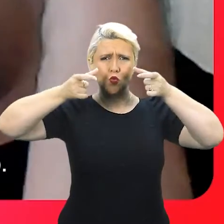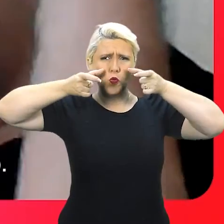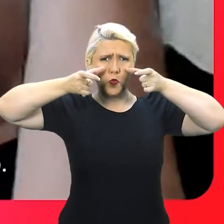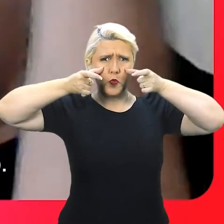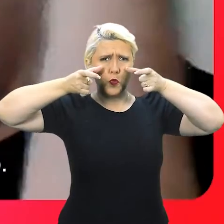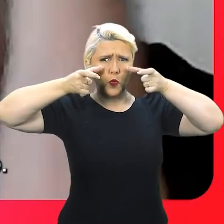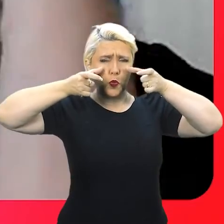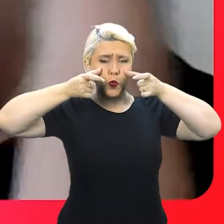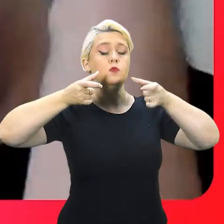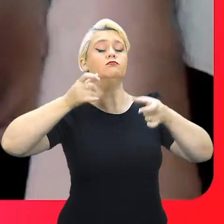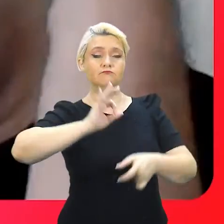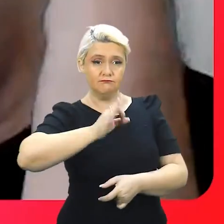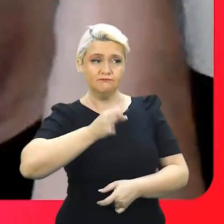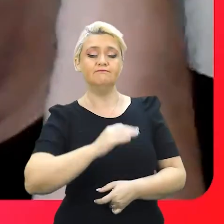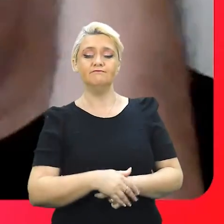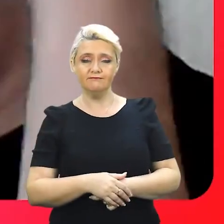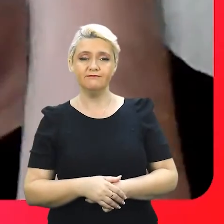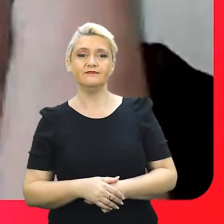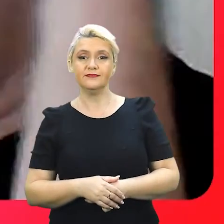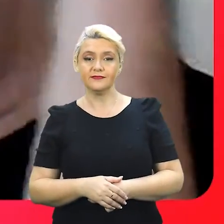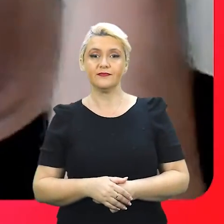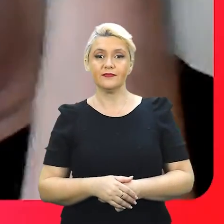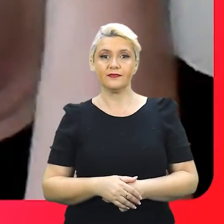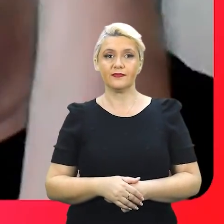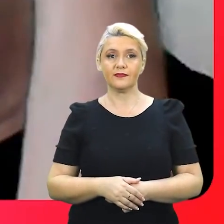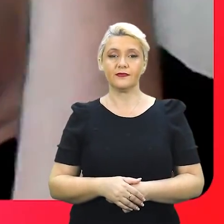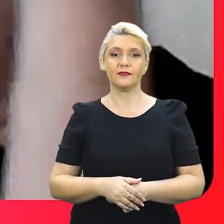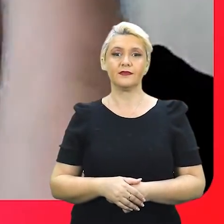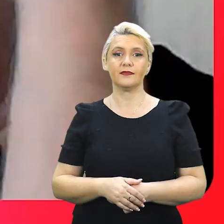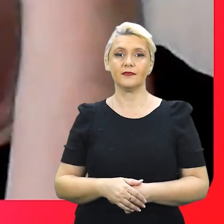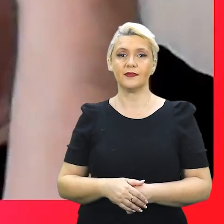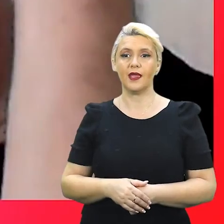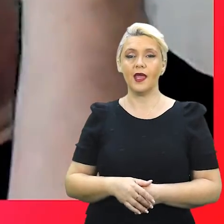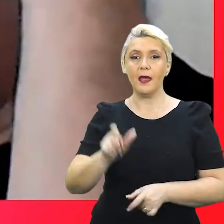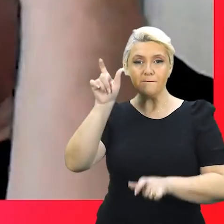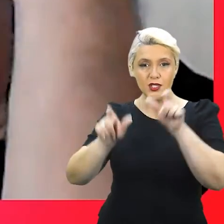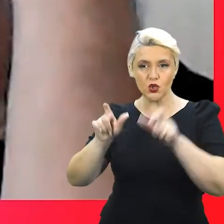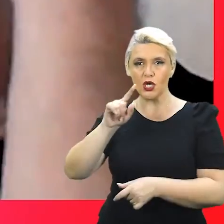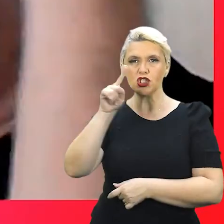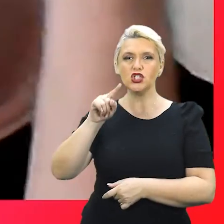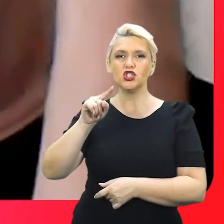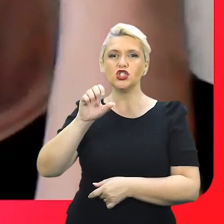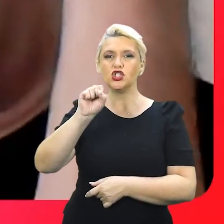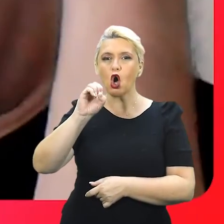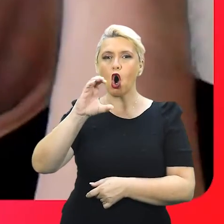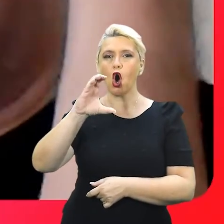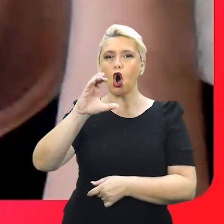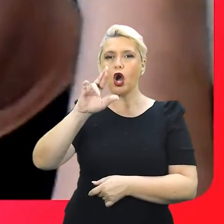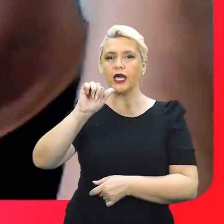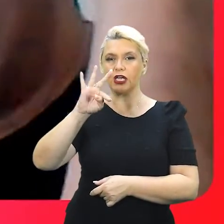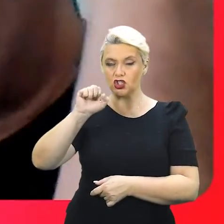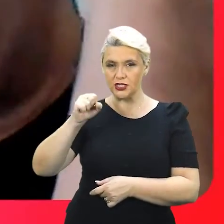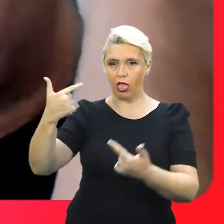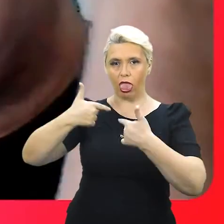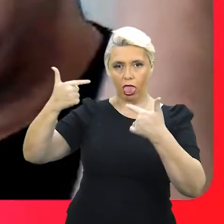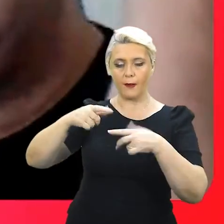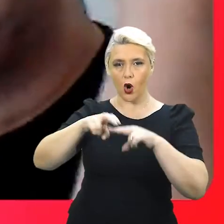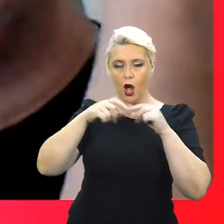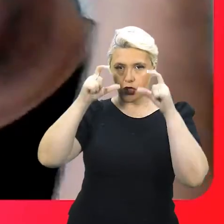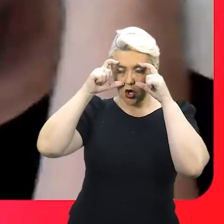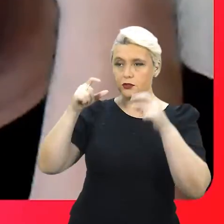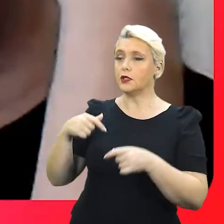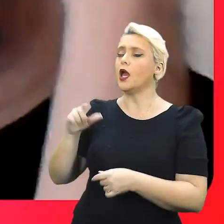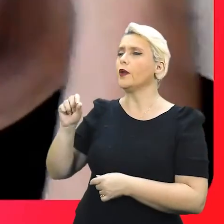uma grossura enorme. Certo. Atena, Sócrates, ficavam me gozando o tempo inteiro por causa do meu óculos. Isso era o quê?